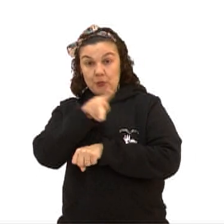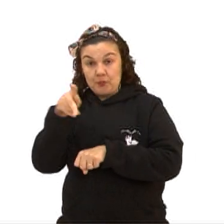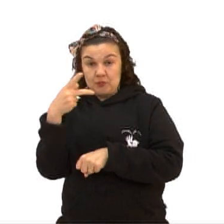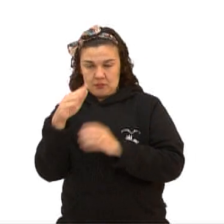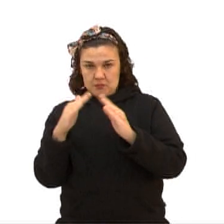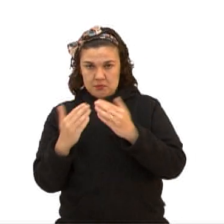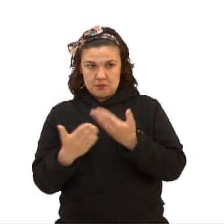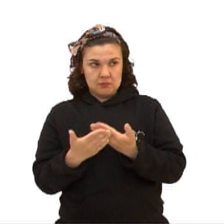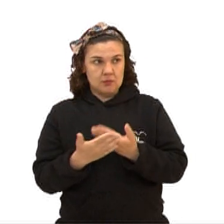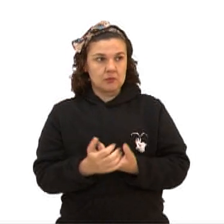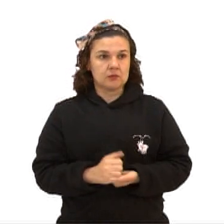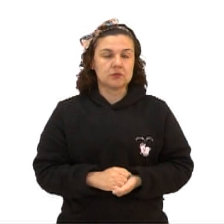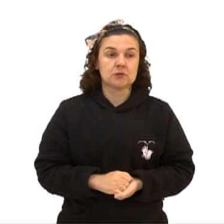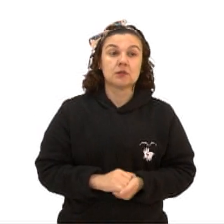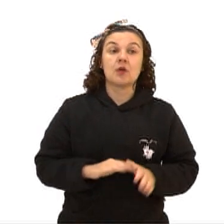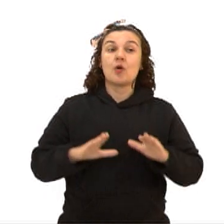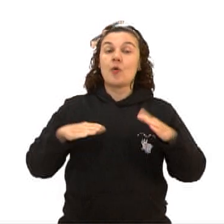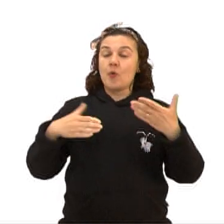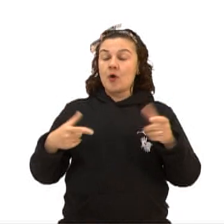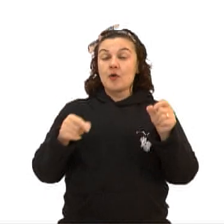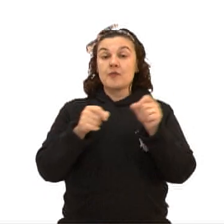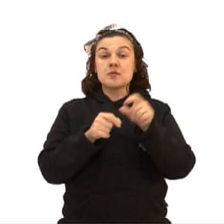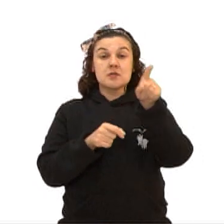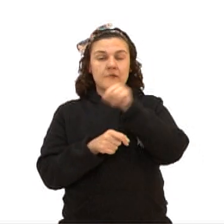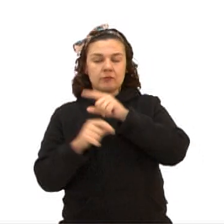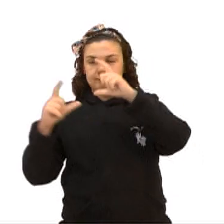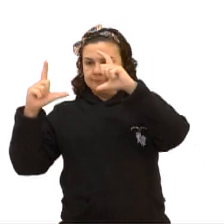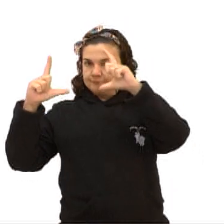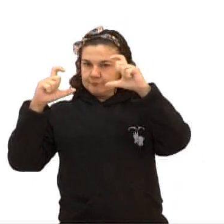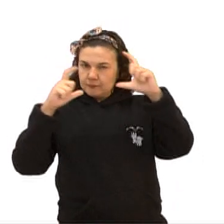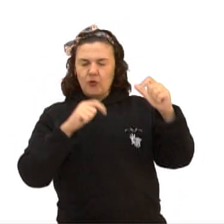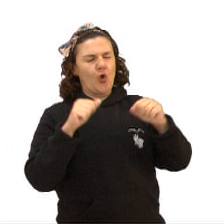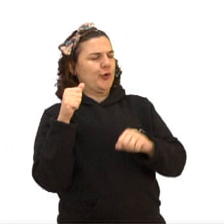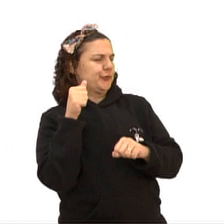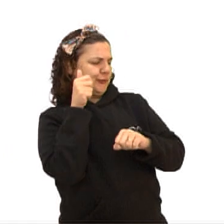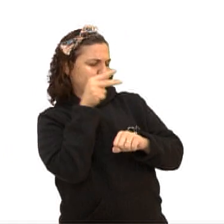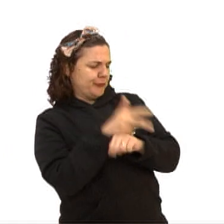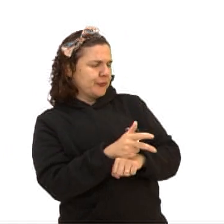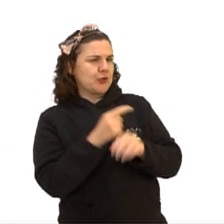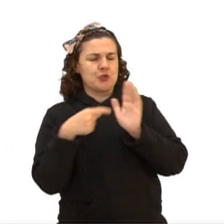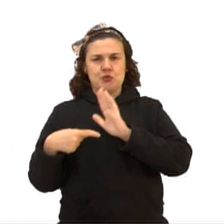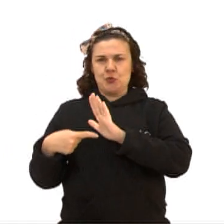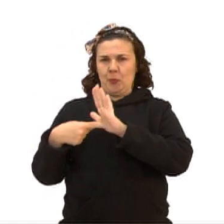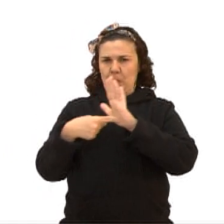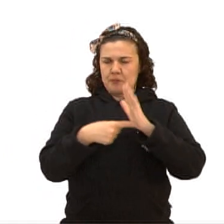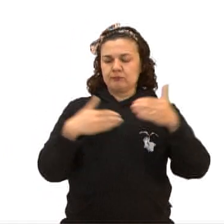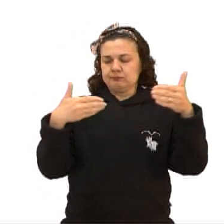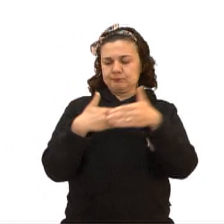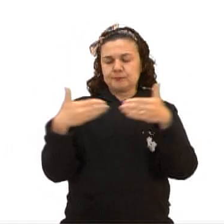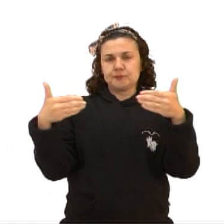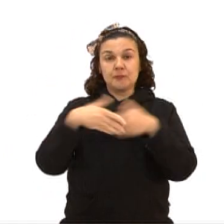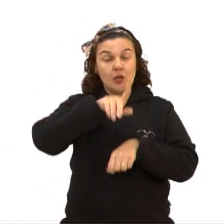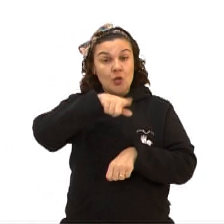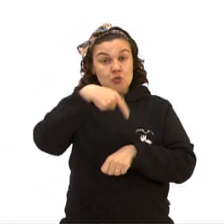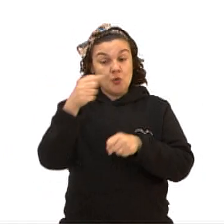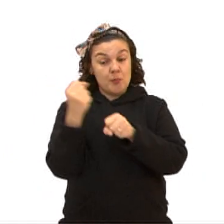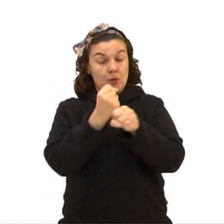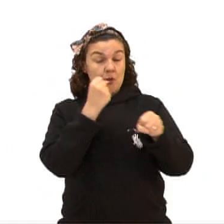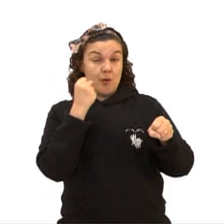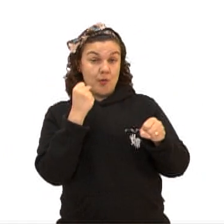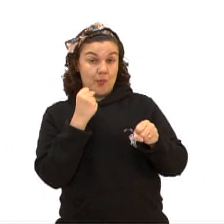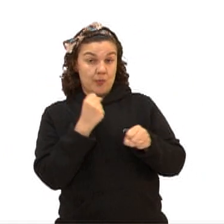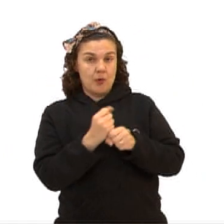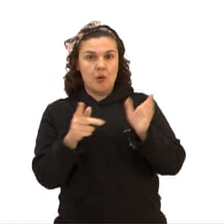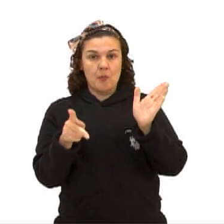titulares. Qual é a proposta aí? Que vocês façam uma seleção de imagens, pode ser um vídeo, uma apresentação em PowerPoint, sobre a construção do sistema